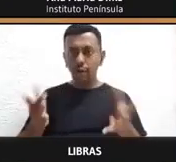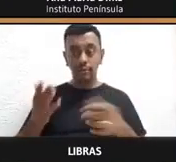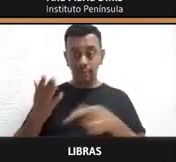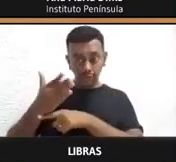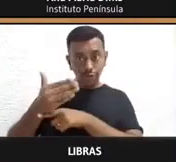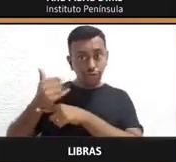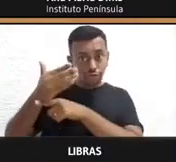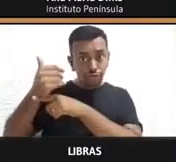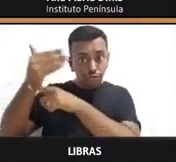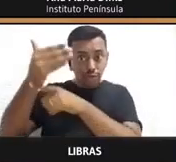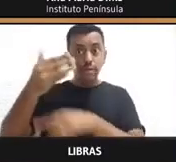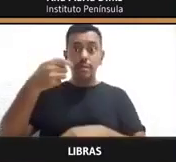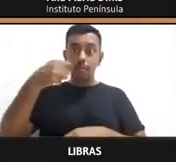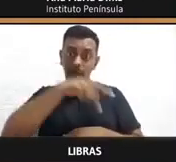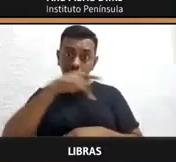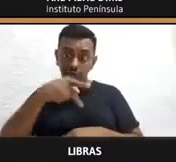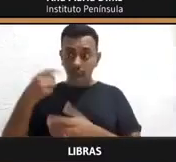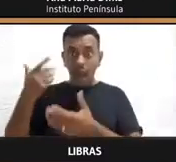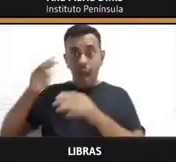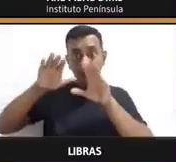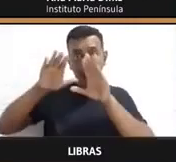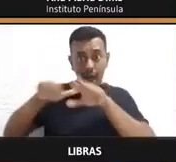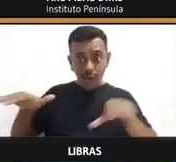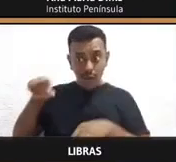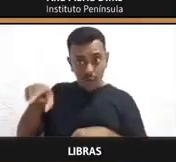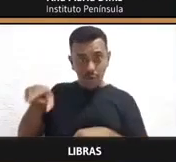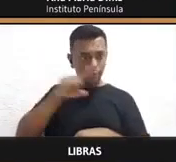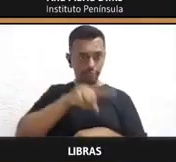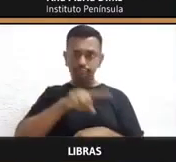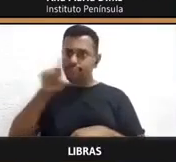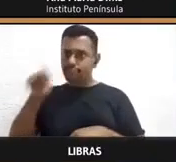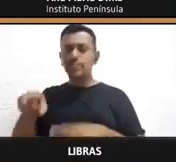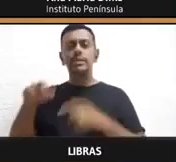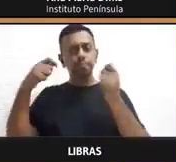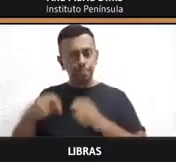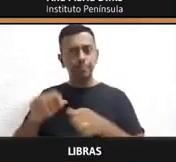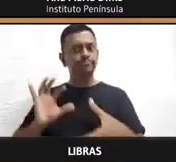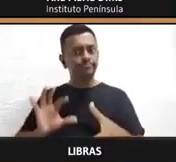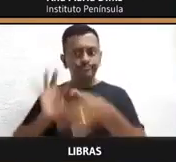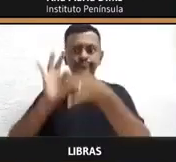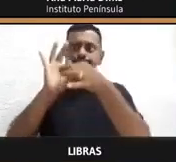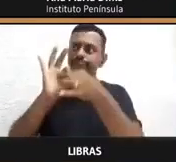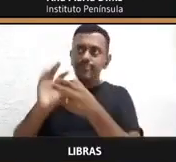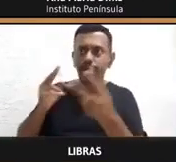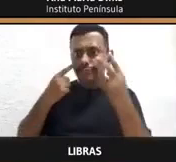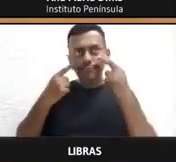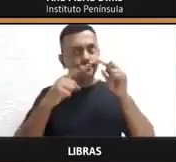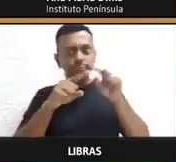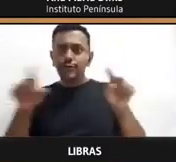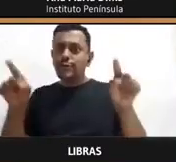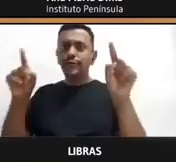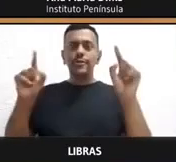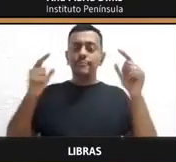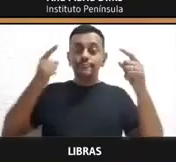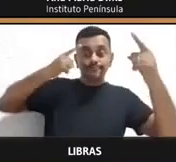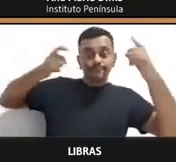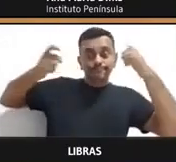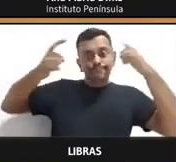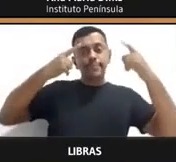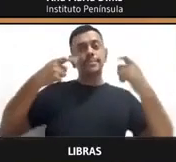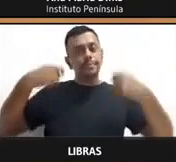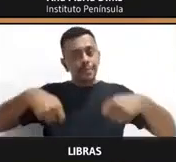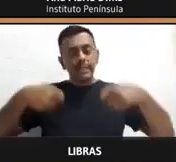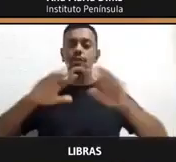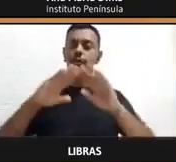os professores e alunos estiverem ativamente envolvidos nas soluções, sim, criar espaços nas escolas onde